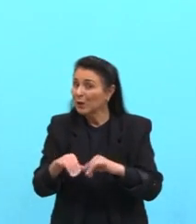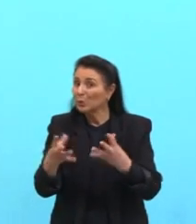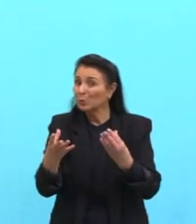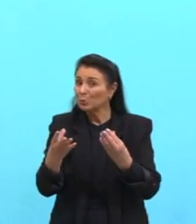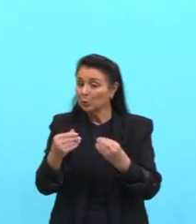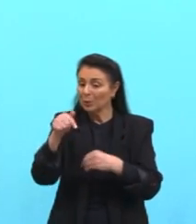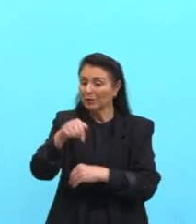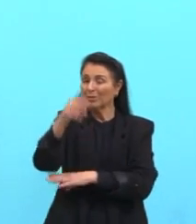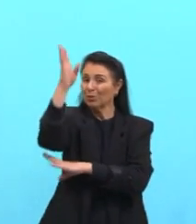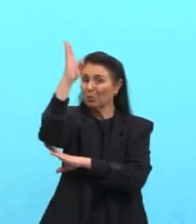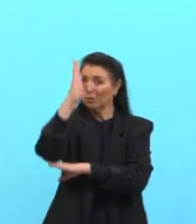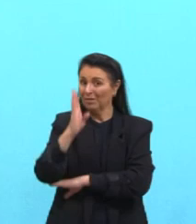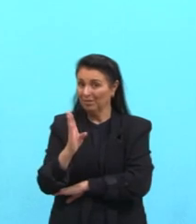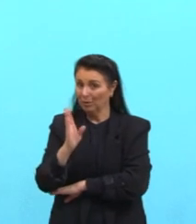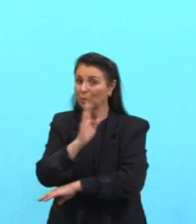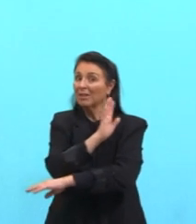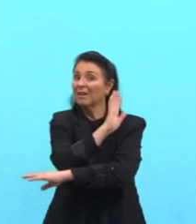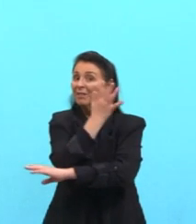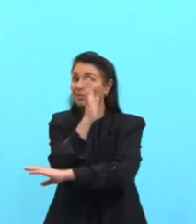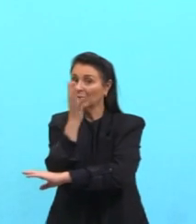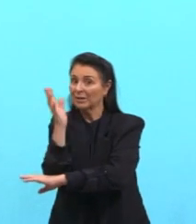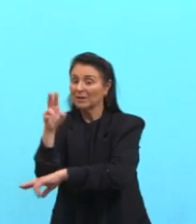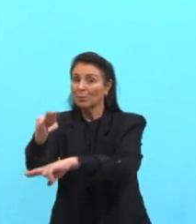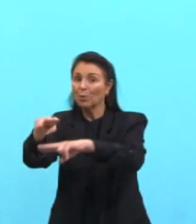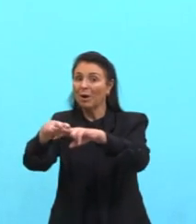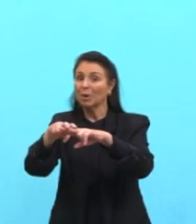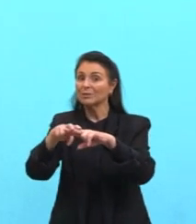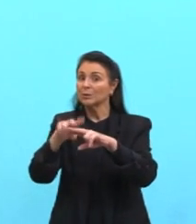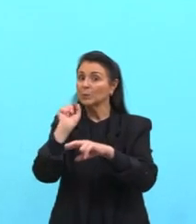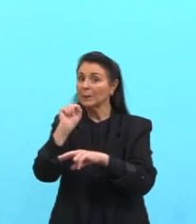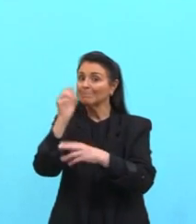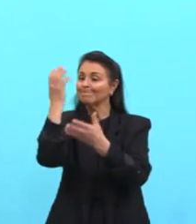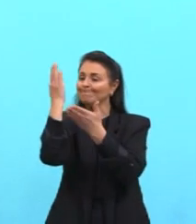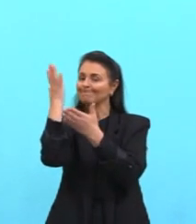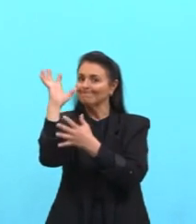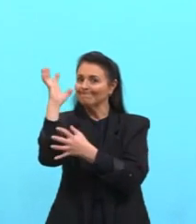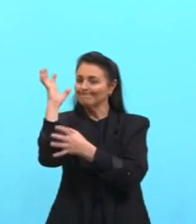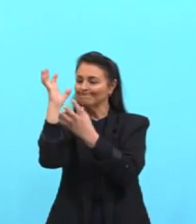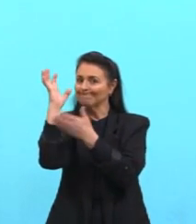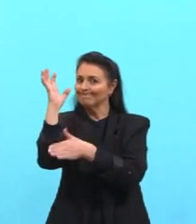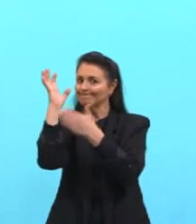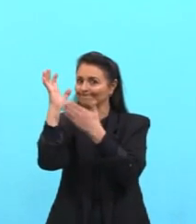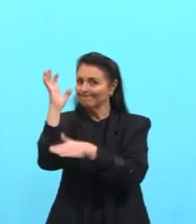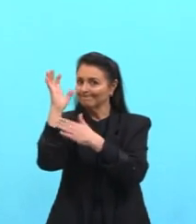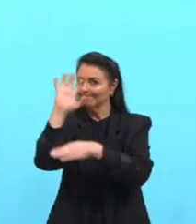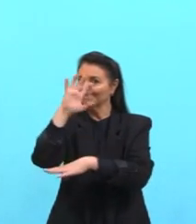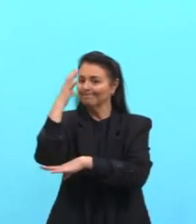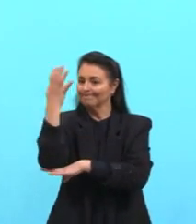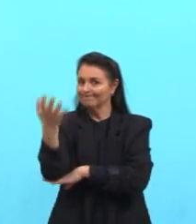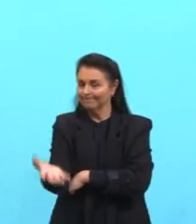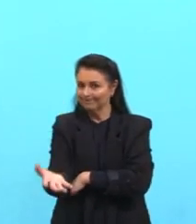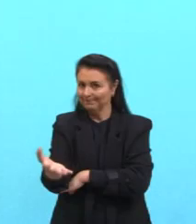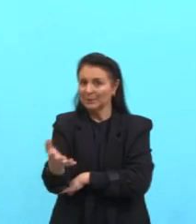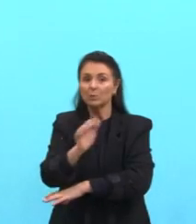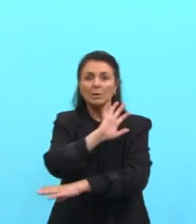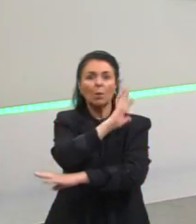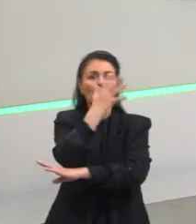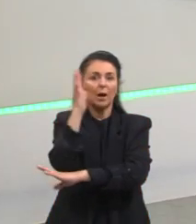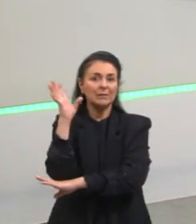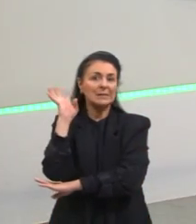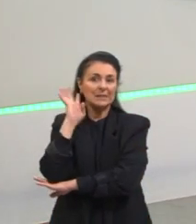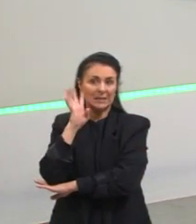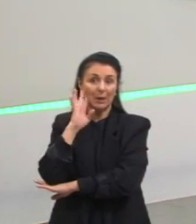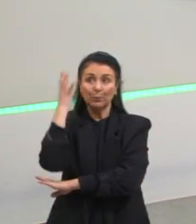aqui no Brasil e todas as florestas aí tropicais por causa da maneira né a madeira é muito Nobre São árvores aí de grande porte